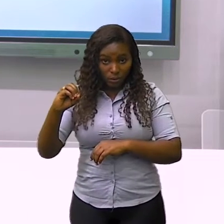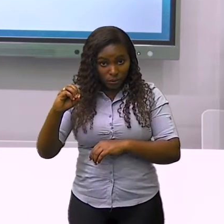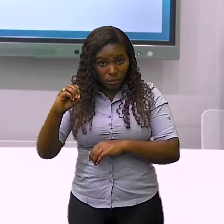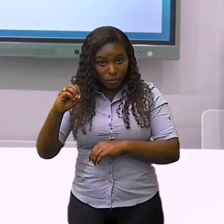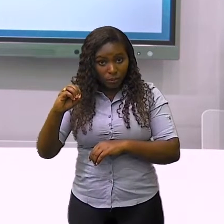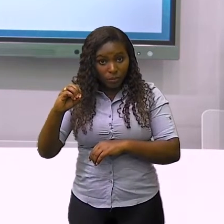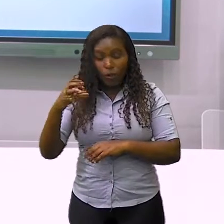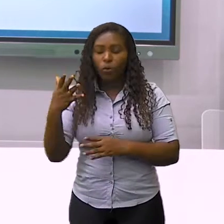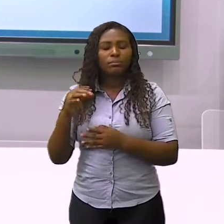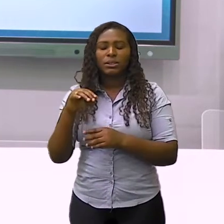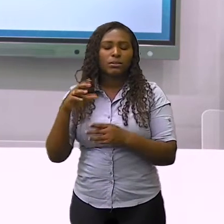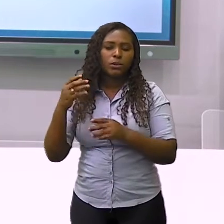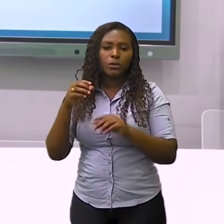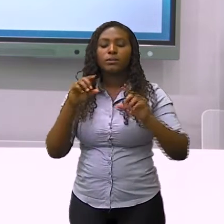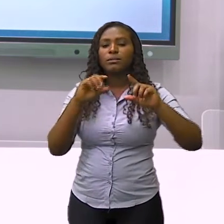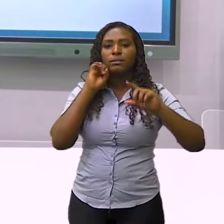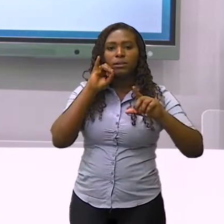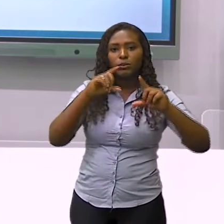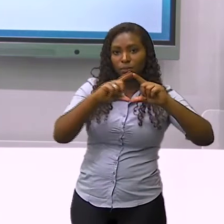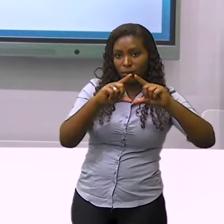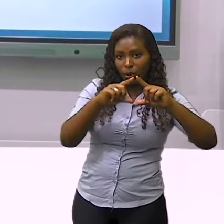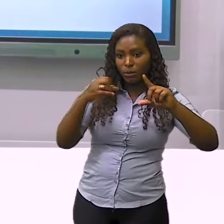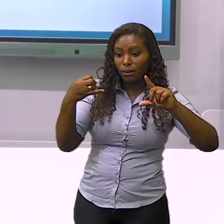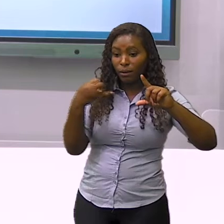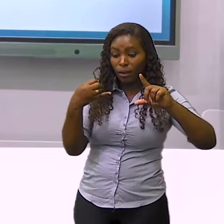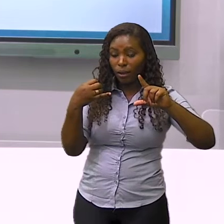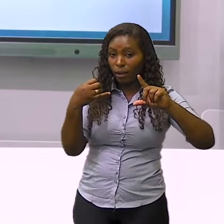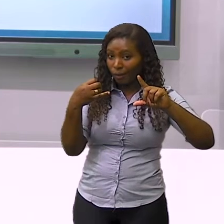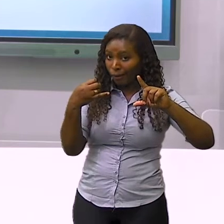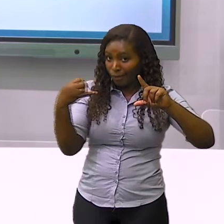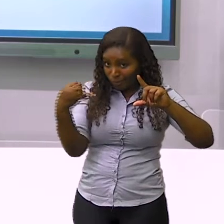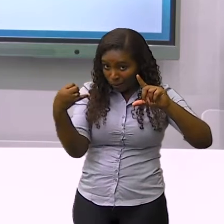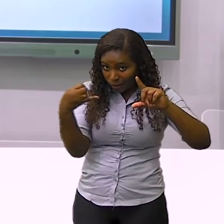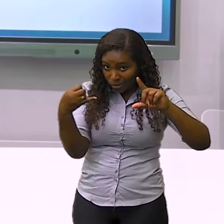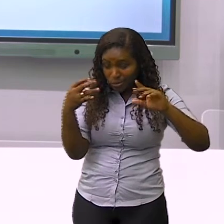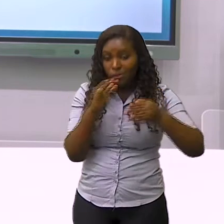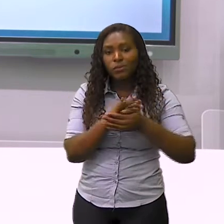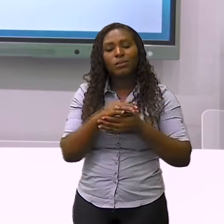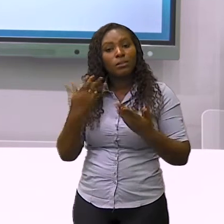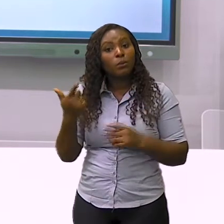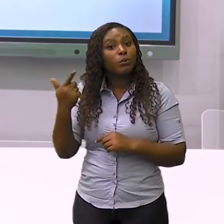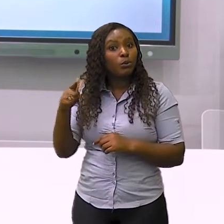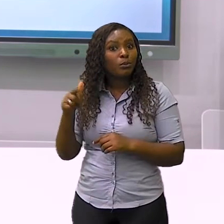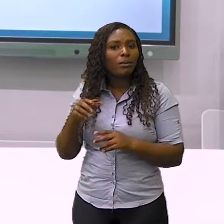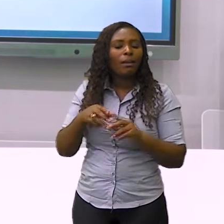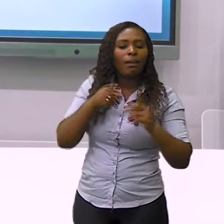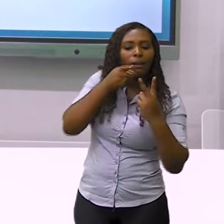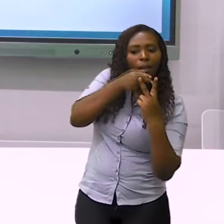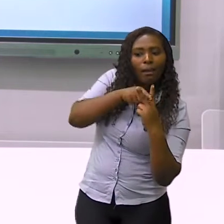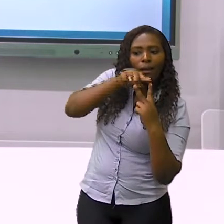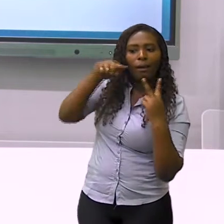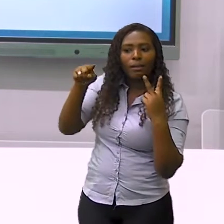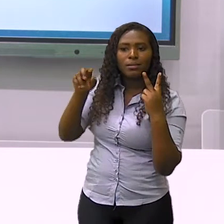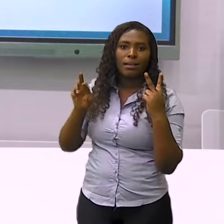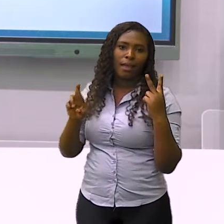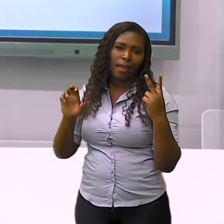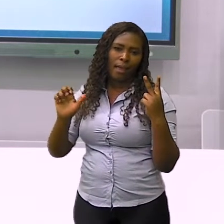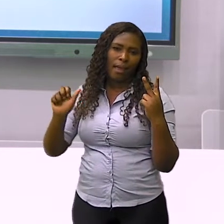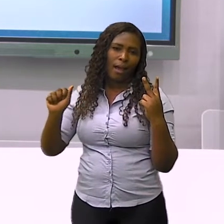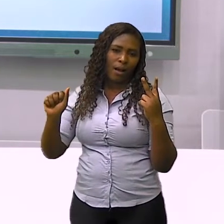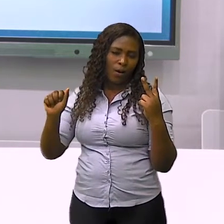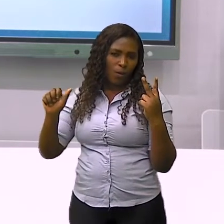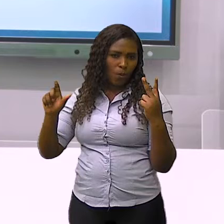B sobre 2 vezes A. Menos 4 sobre